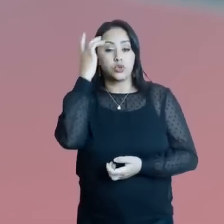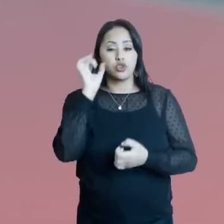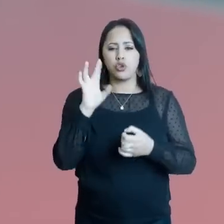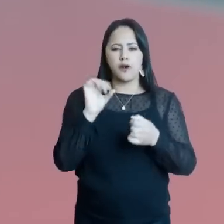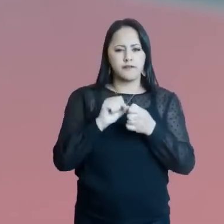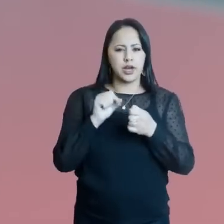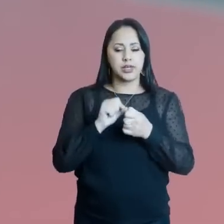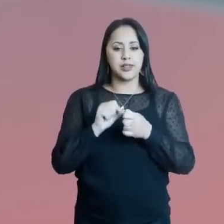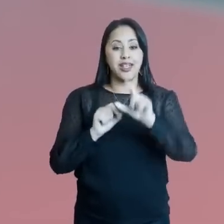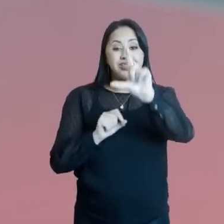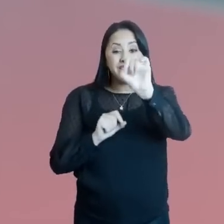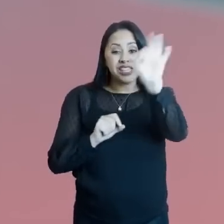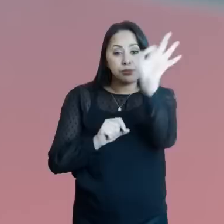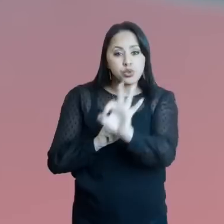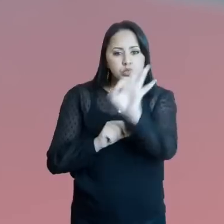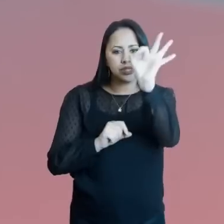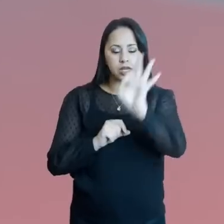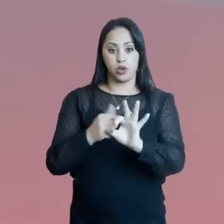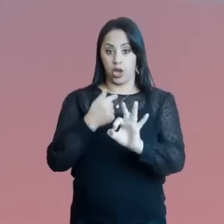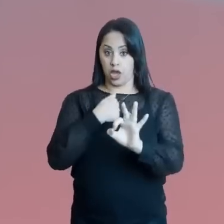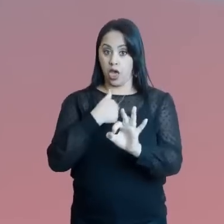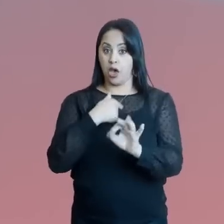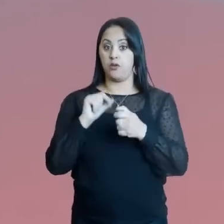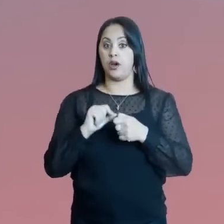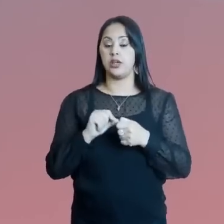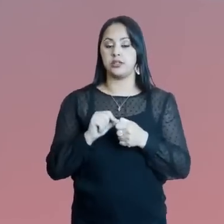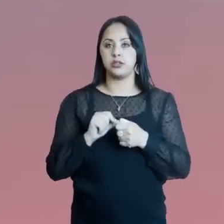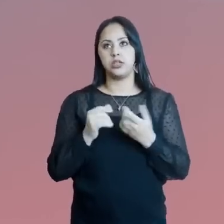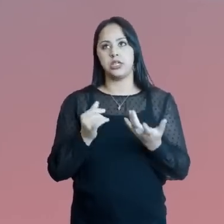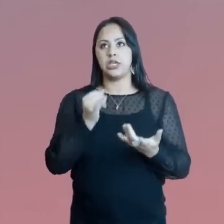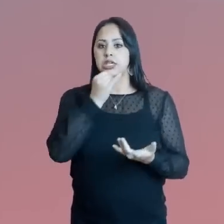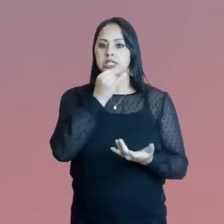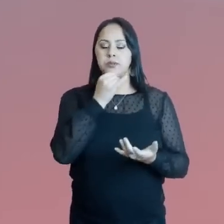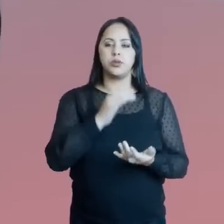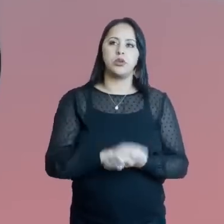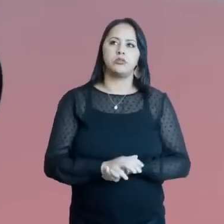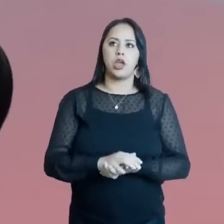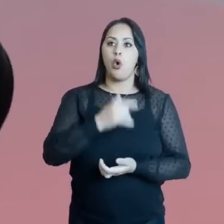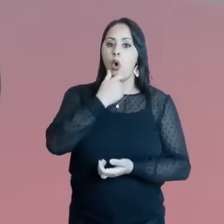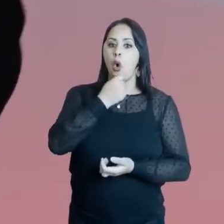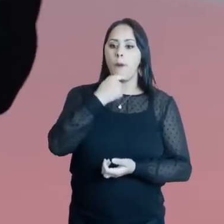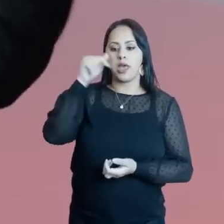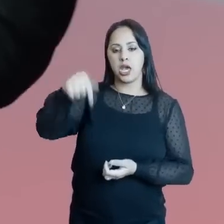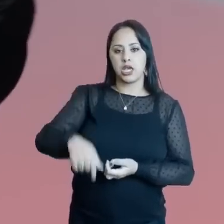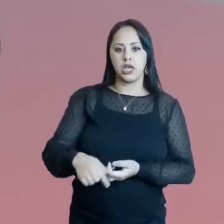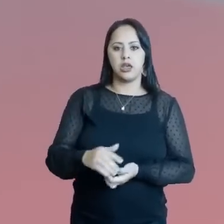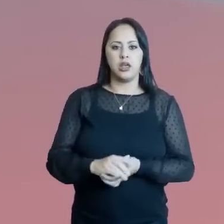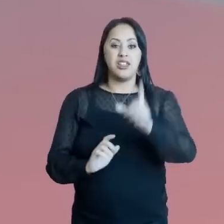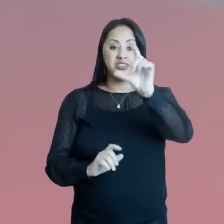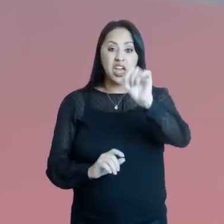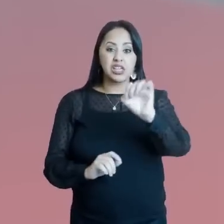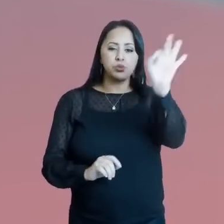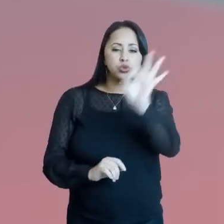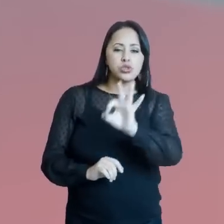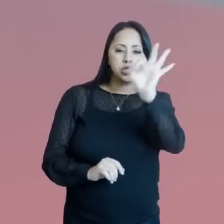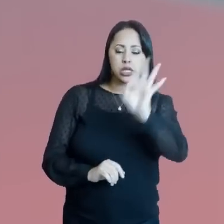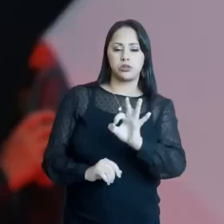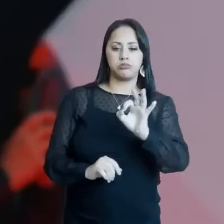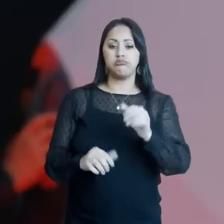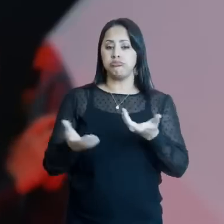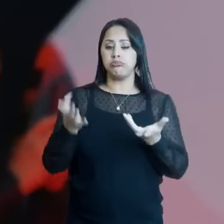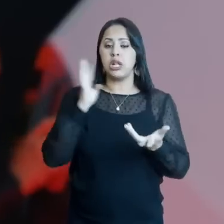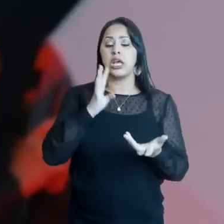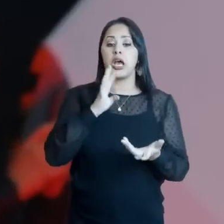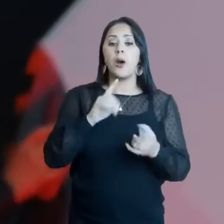faça 10% do que eu faria, então digamos que eu tenho um cara aqui, e ele faz só 10% do que eu faria,